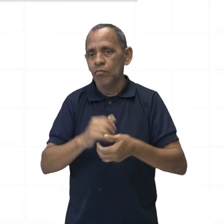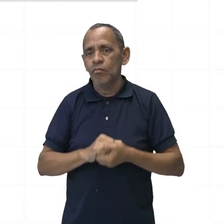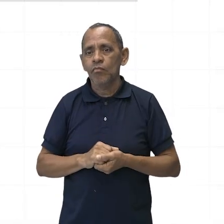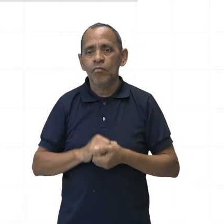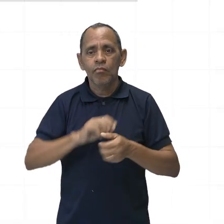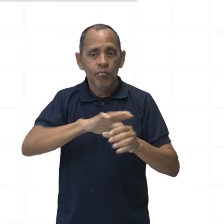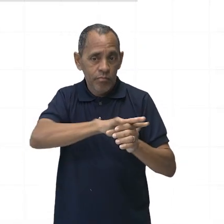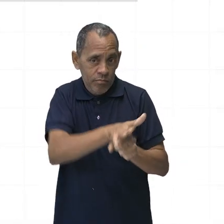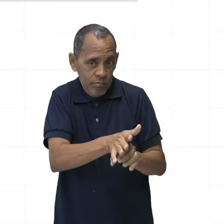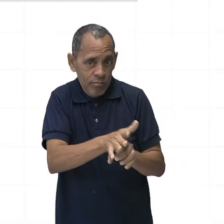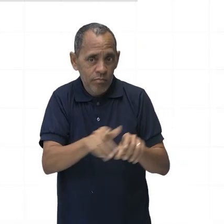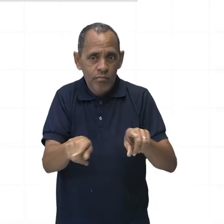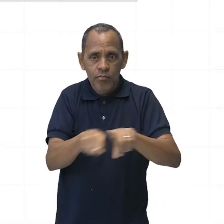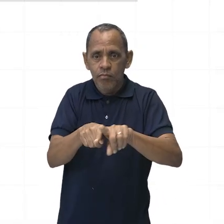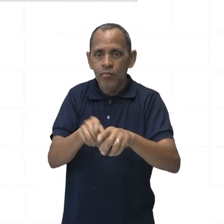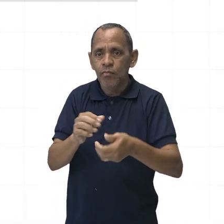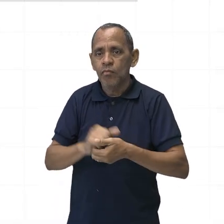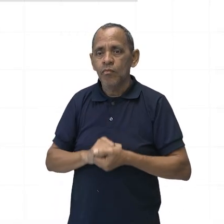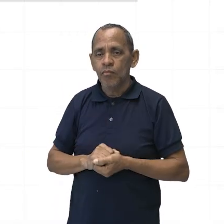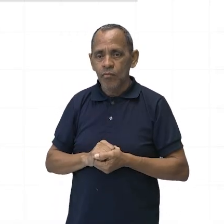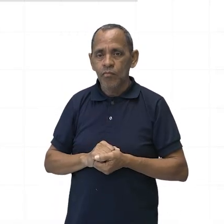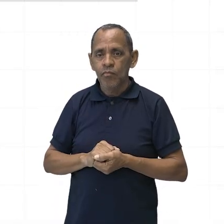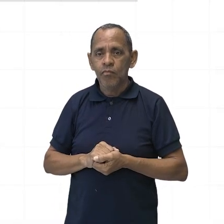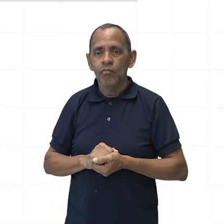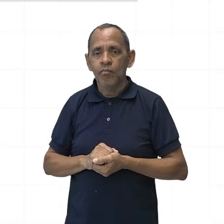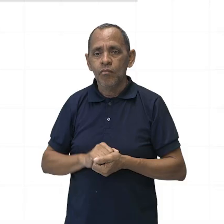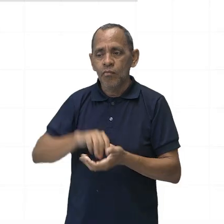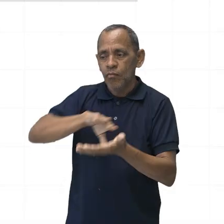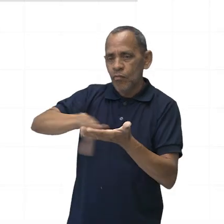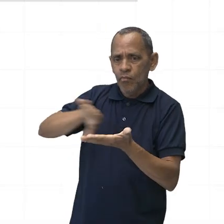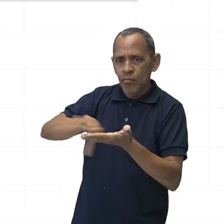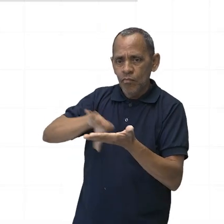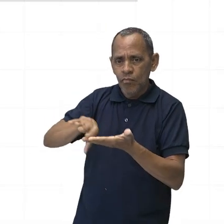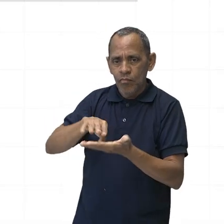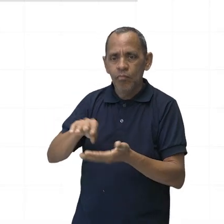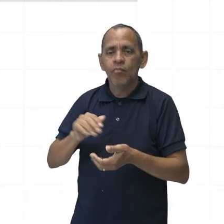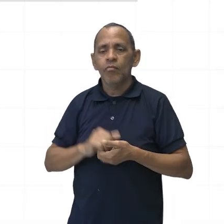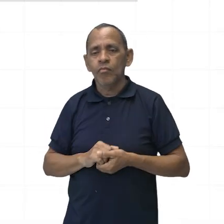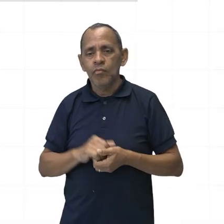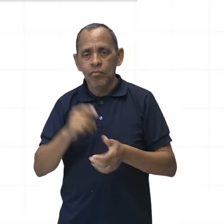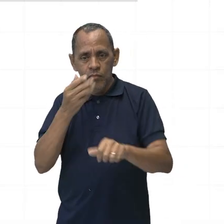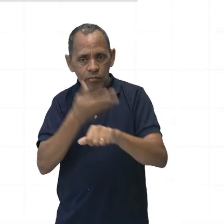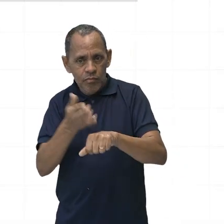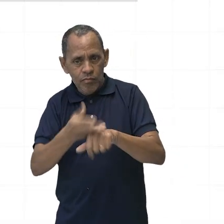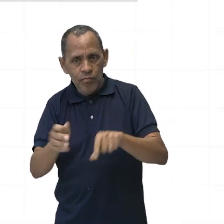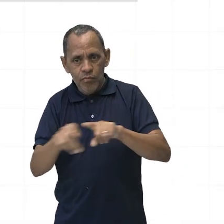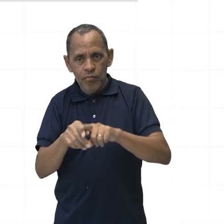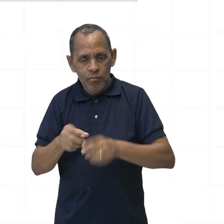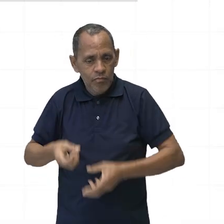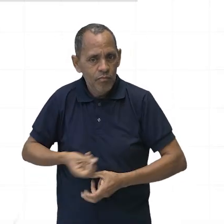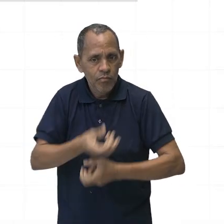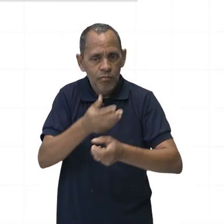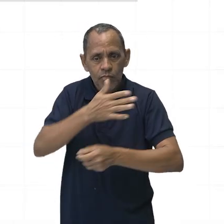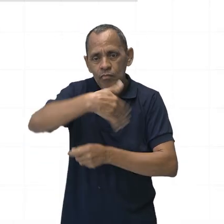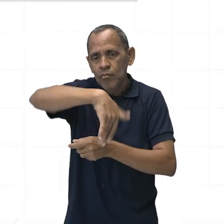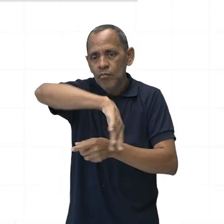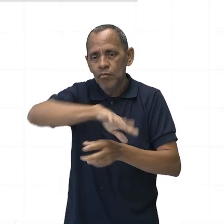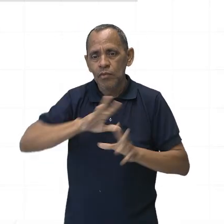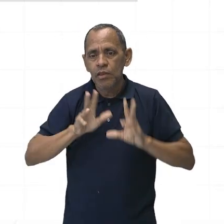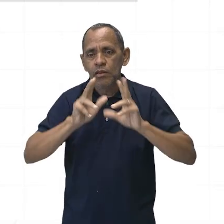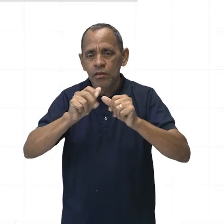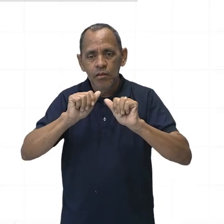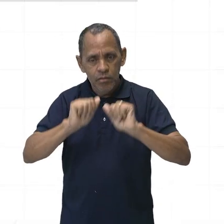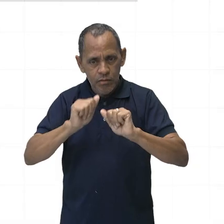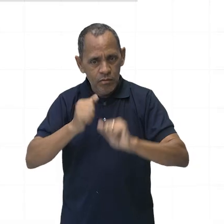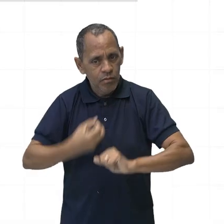para erradicar a discriminação e a violência motivadas por crenças religiosas, promovendo um ambiente onde todos possam